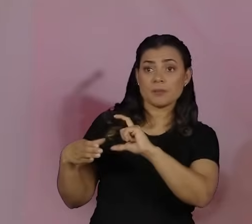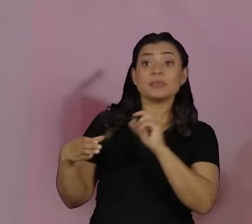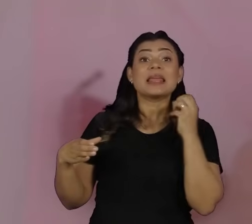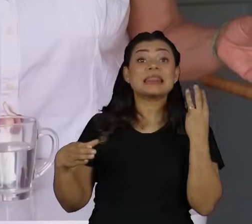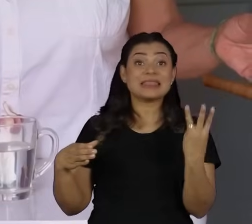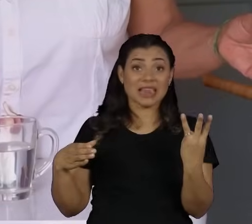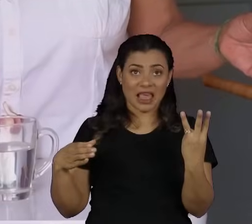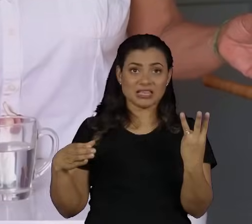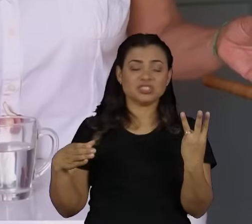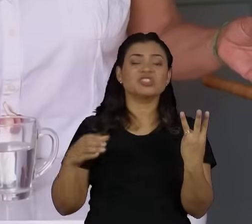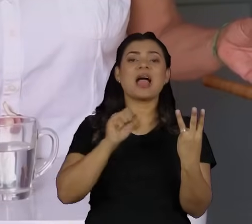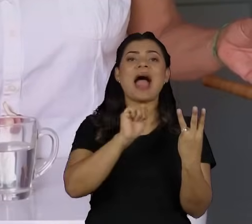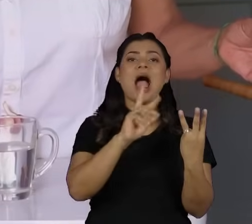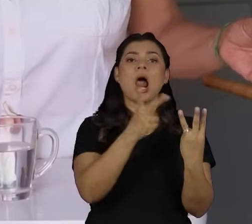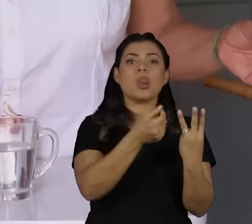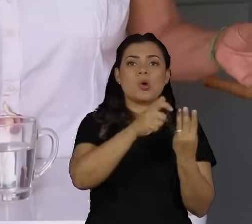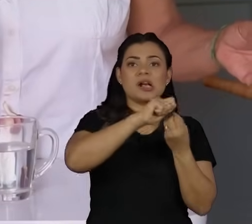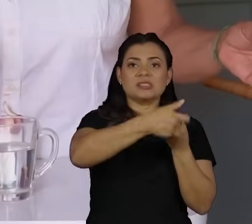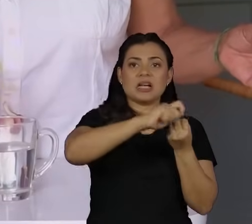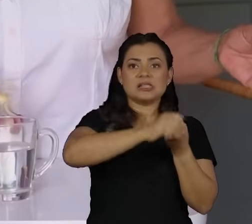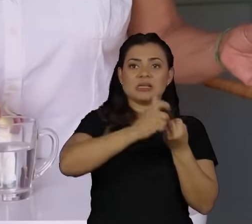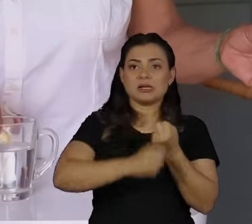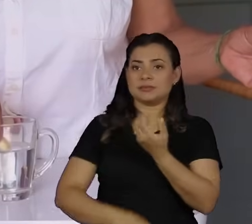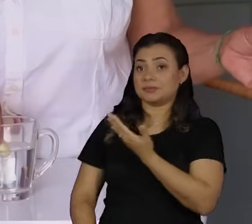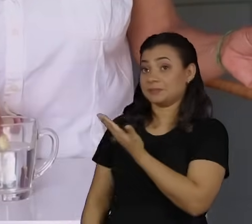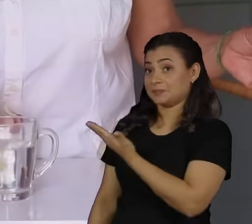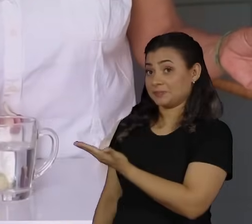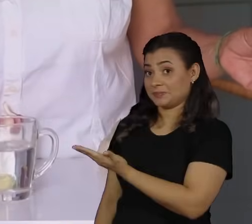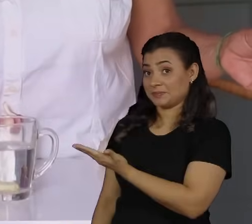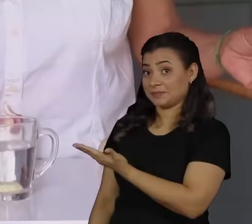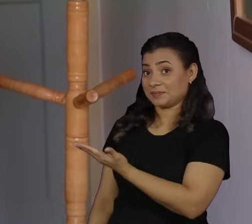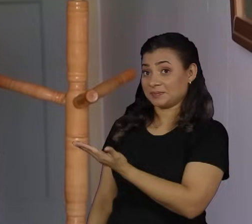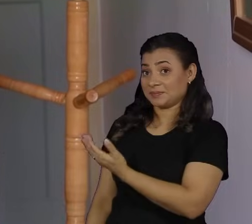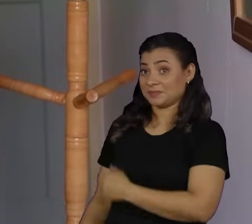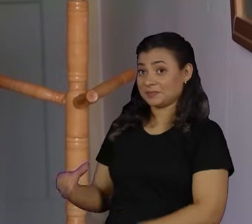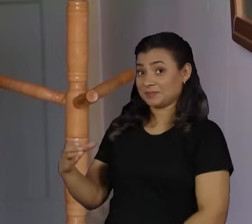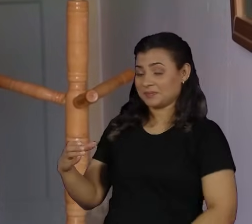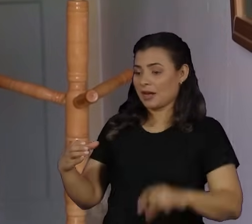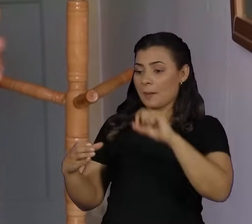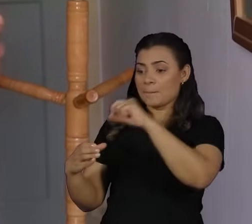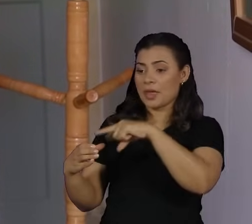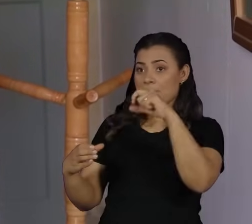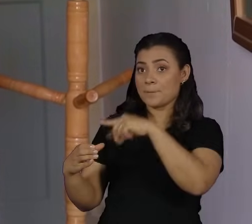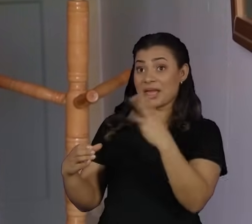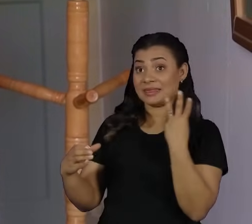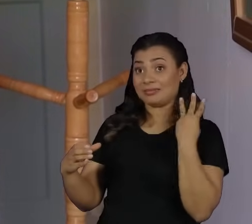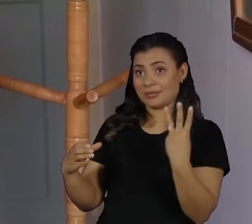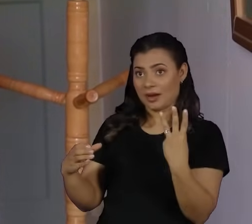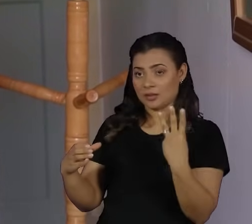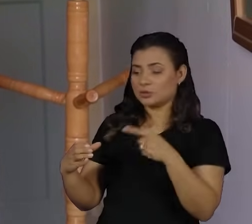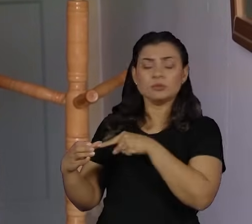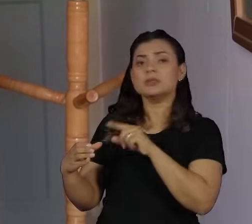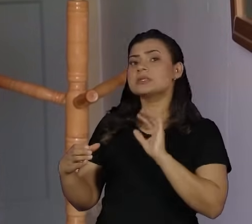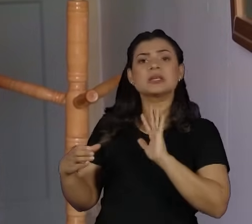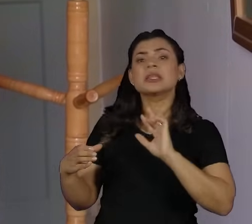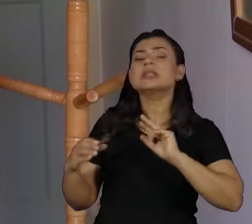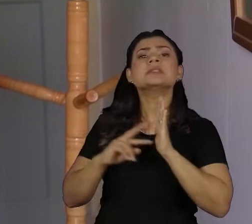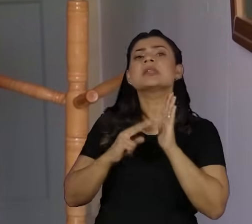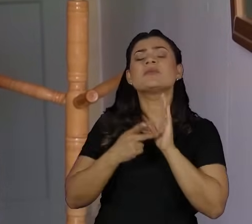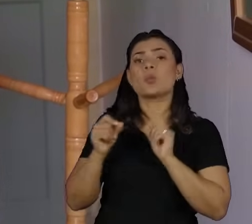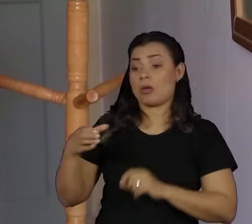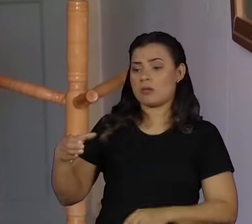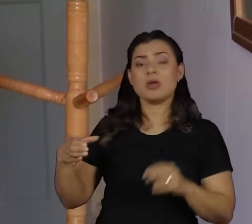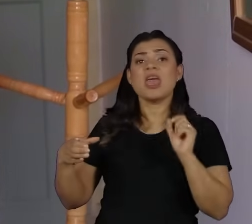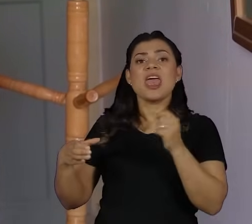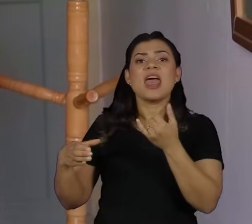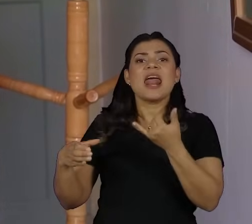dentes de alhos descascado e você vai colocar aqui dentro. Essa simpatia vai puxar a energia negativa e você